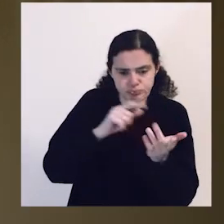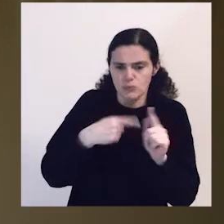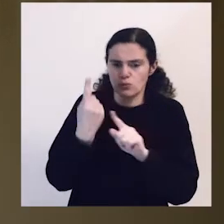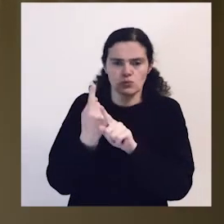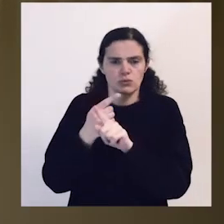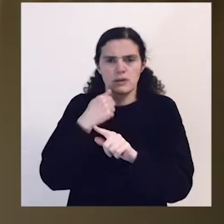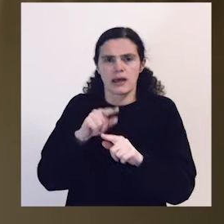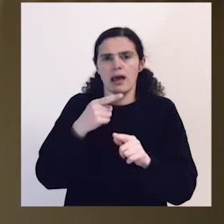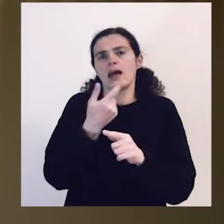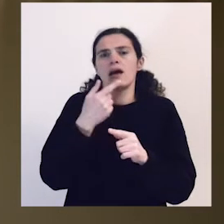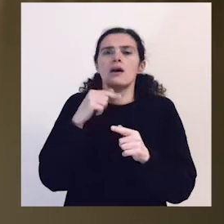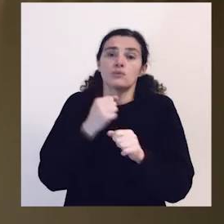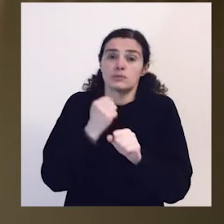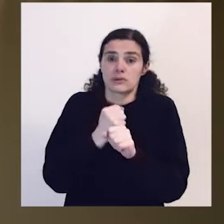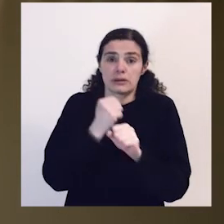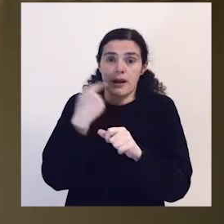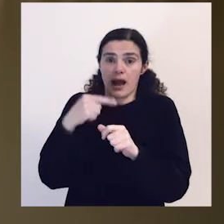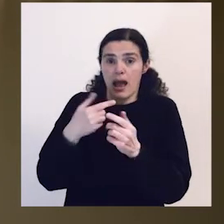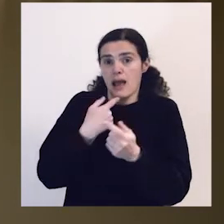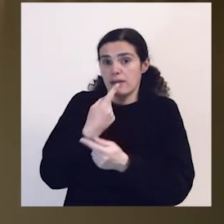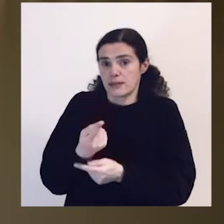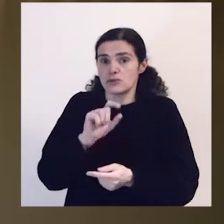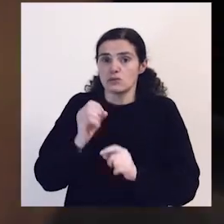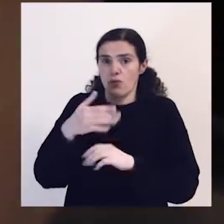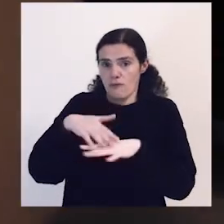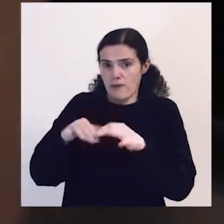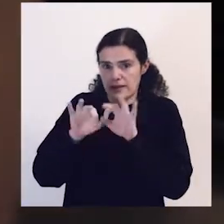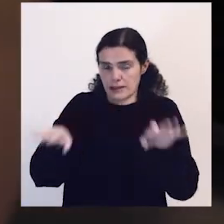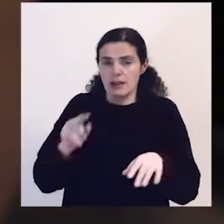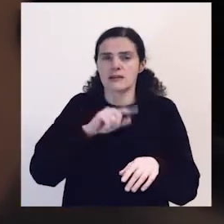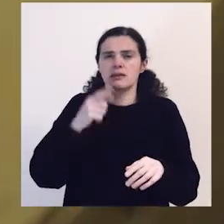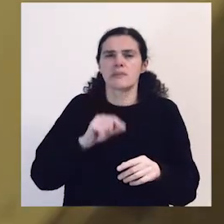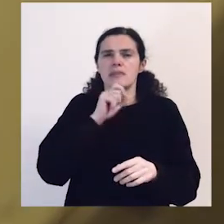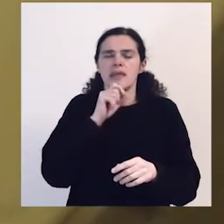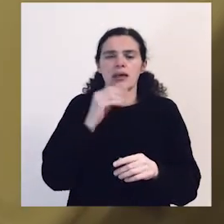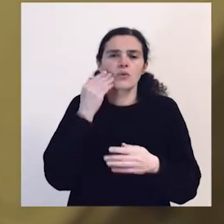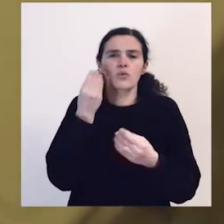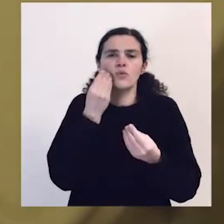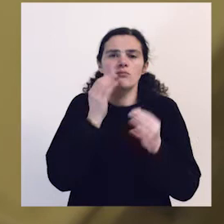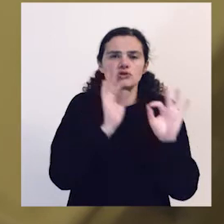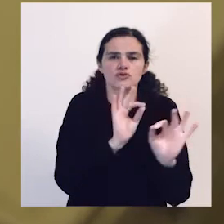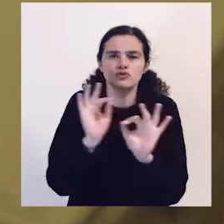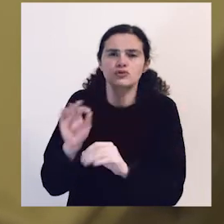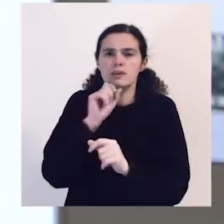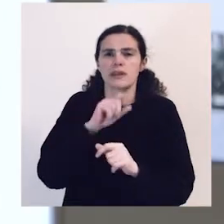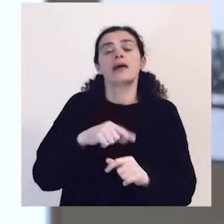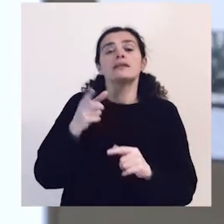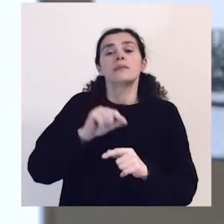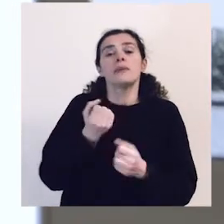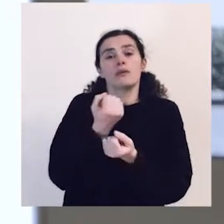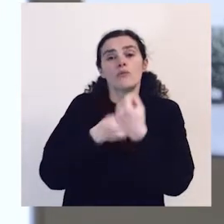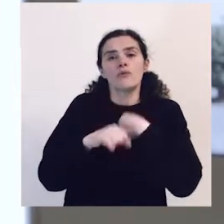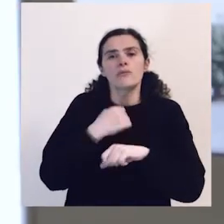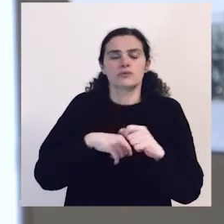referências a catálogos, outras publicações onde a obra está mencionada ou até reproduzida. Permite-nos ainda registrar ações de conservação levadas a cabo,